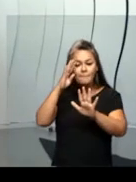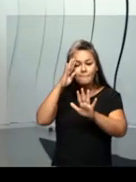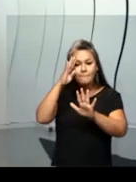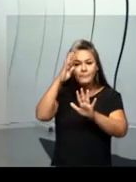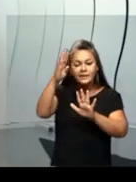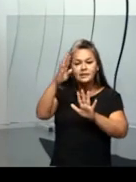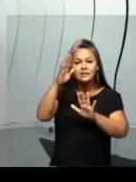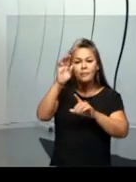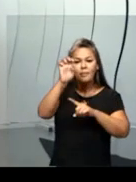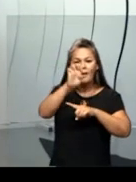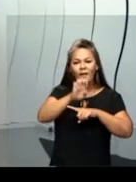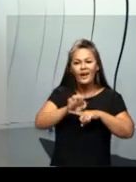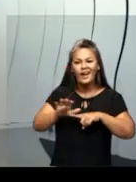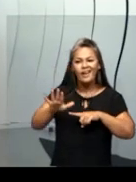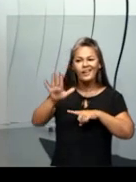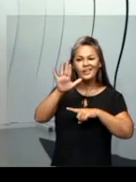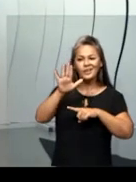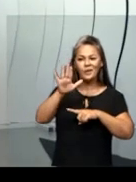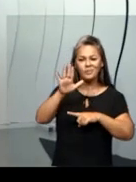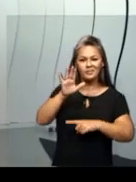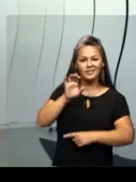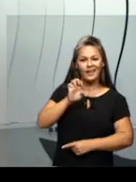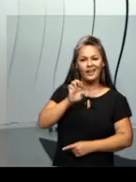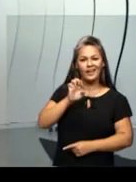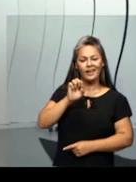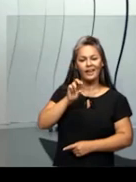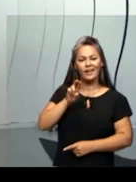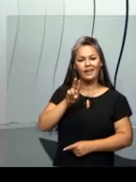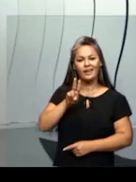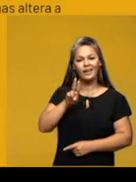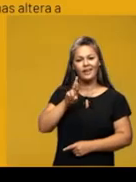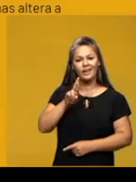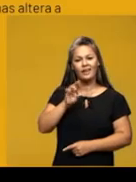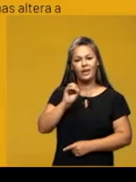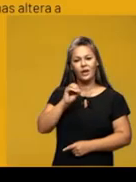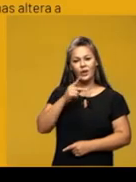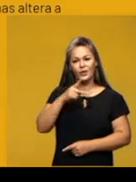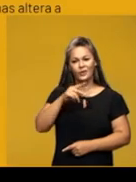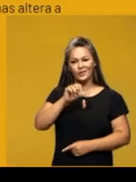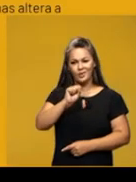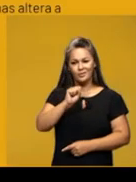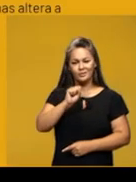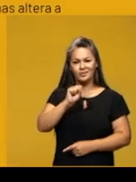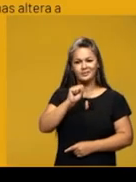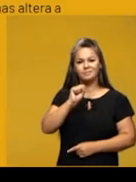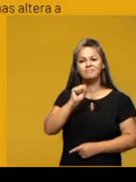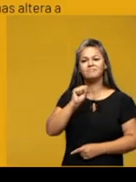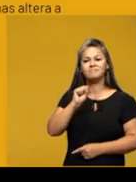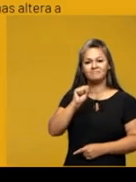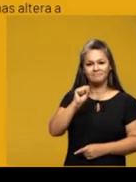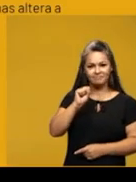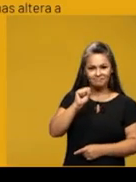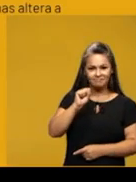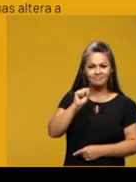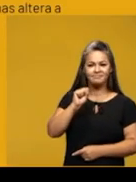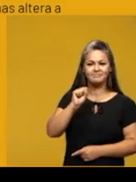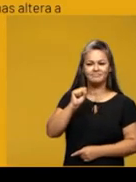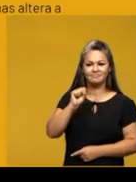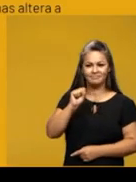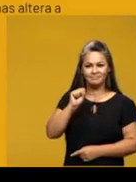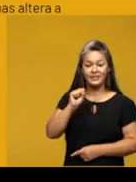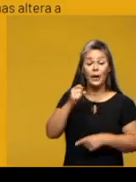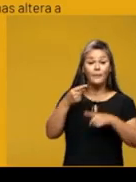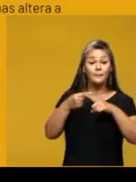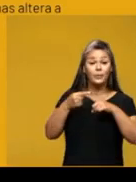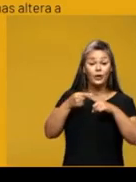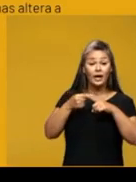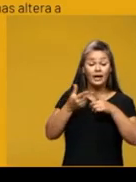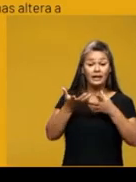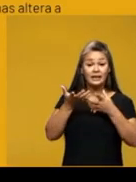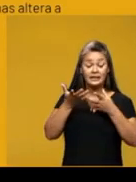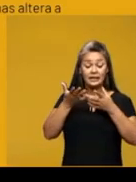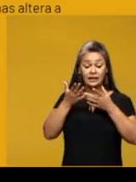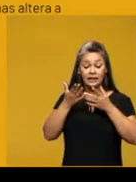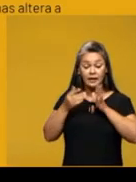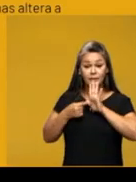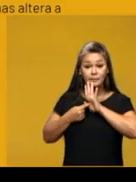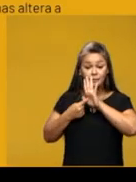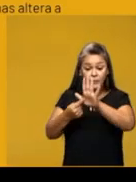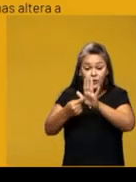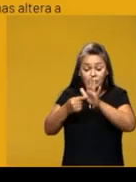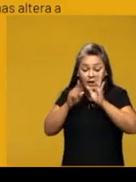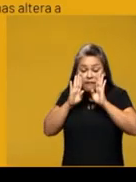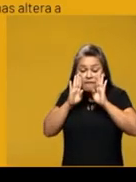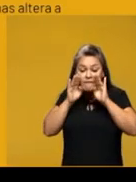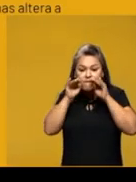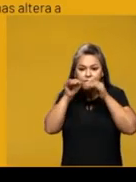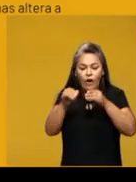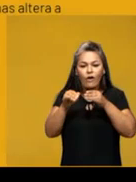continente europeu, ele fica muito mais destacado justamente pelo contexto político e econômico para a época. Ou seja, a Europa como grande centro